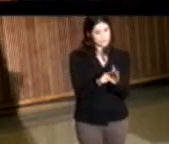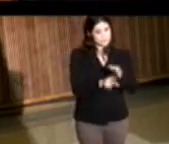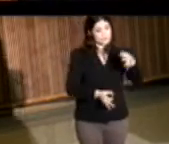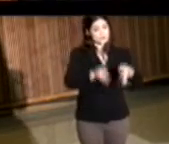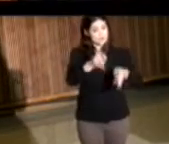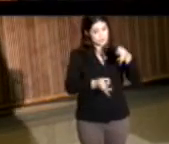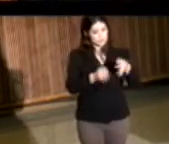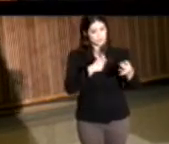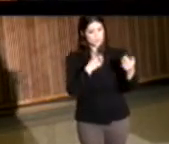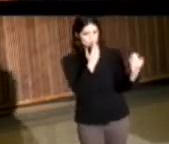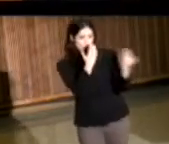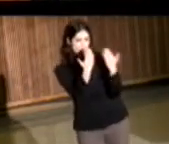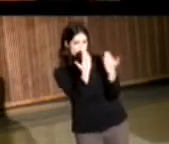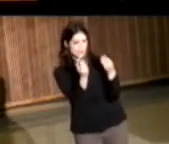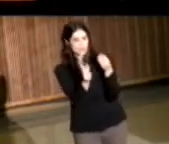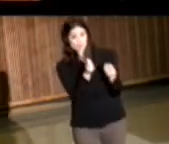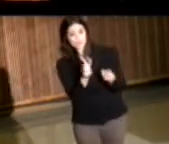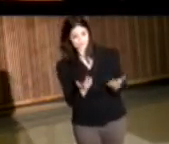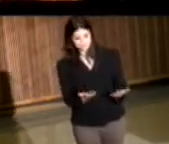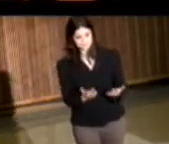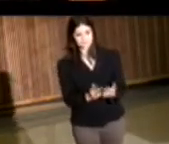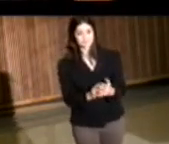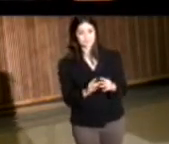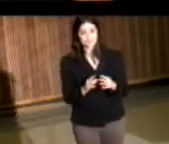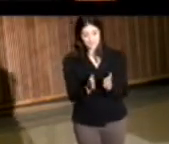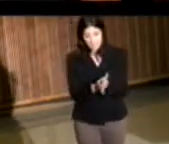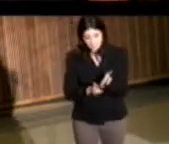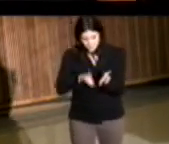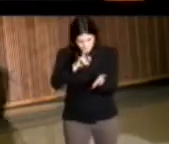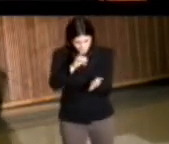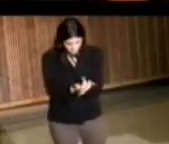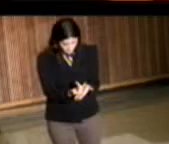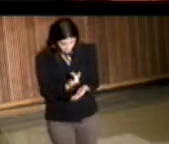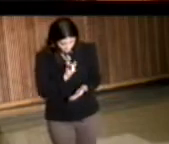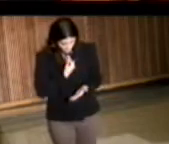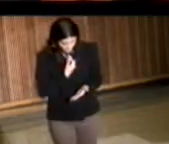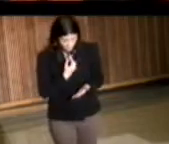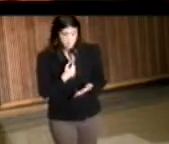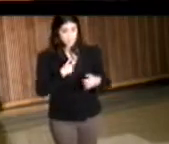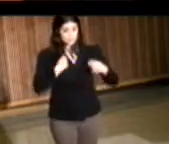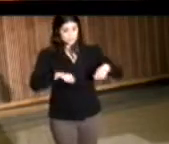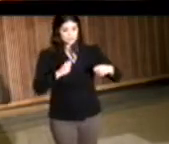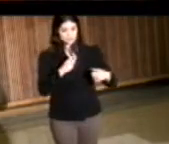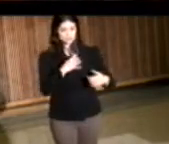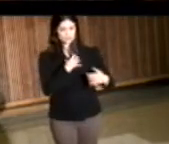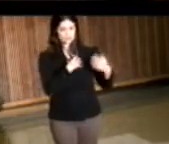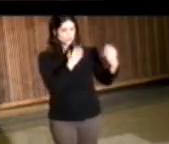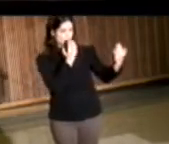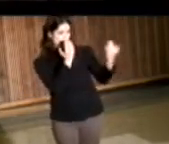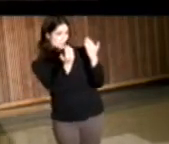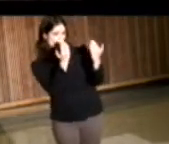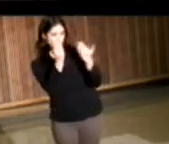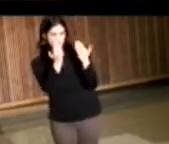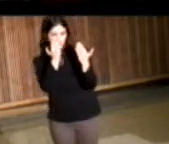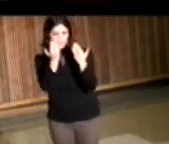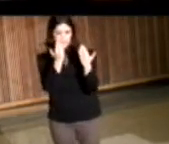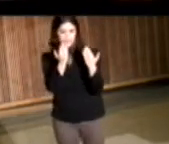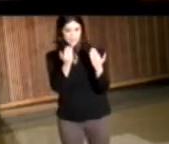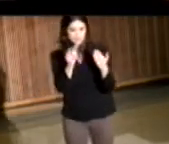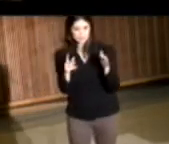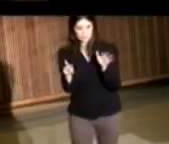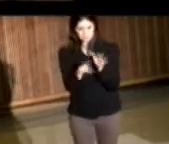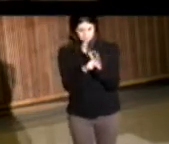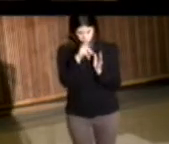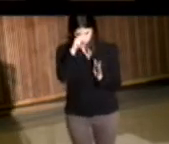das coisas na minha vida. E a Bíblia vai dizer para a gente que agora eu tenho que olhar para as pessoas e adotar um